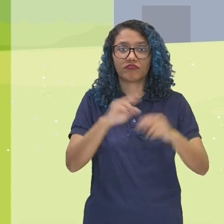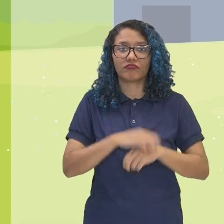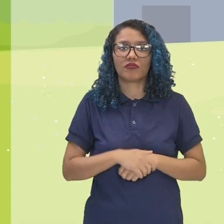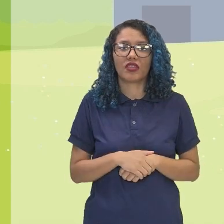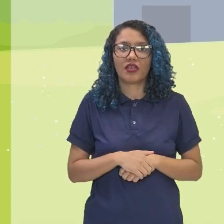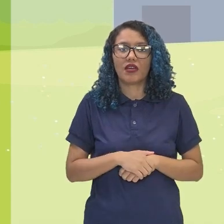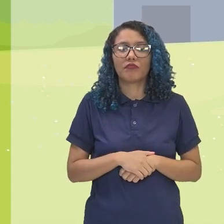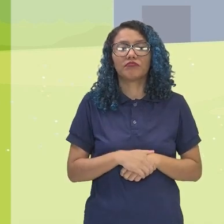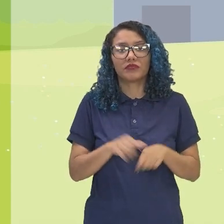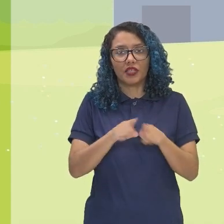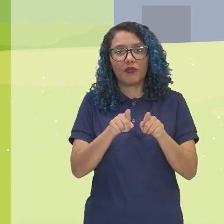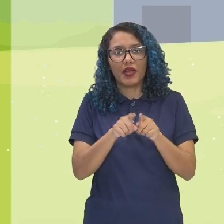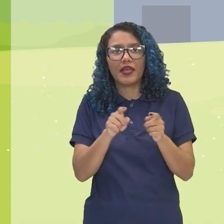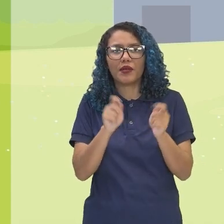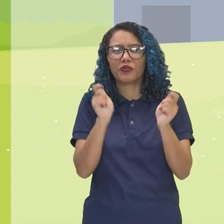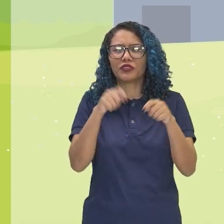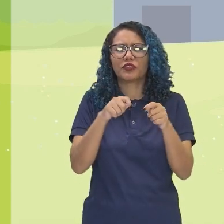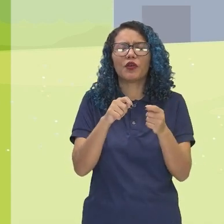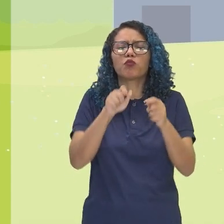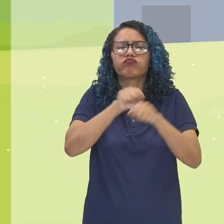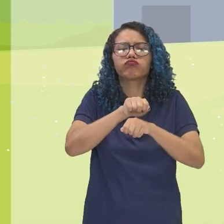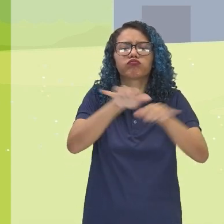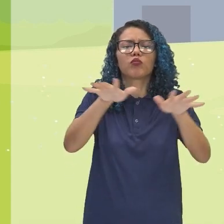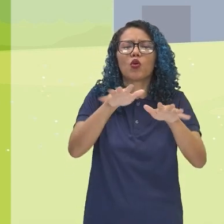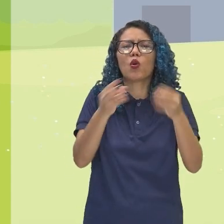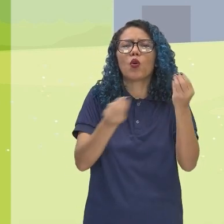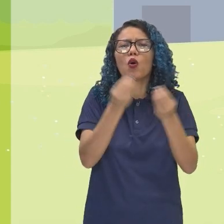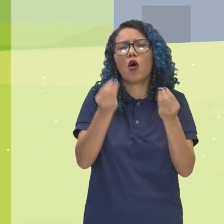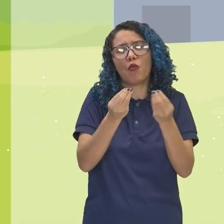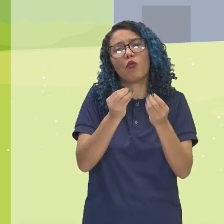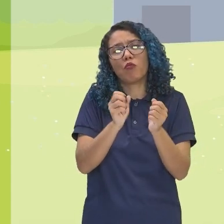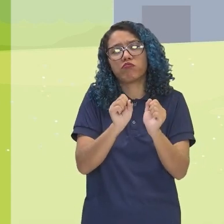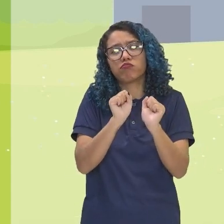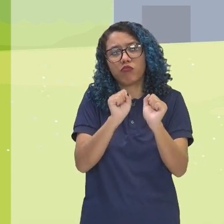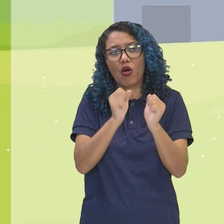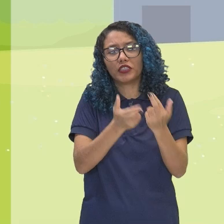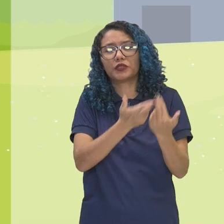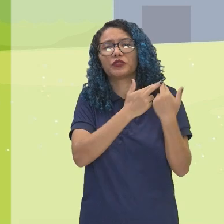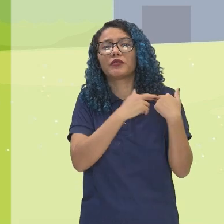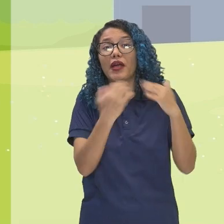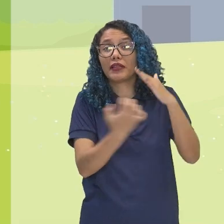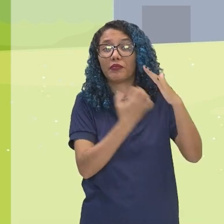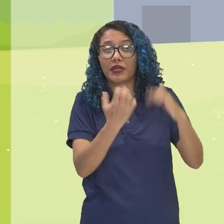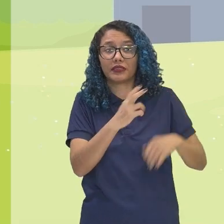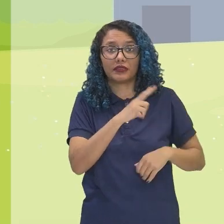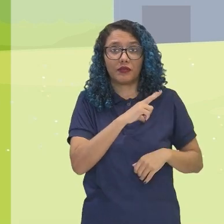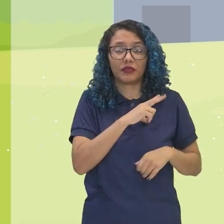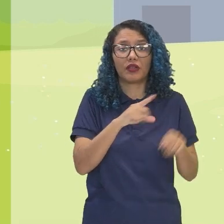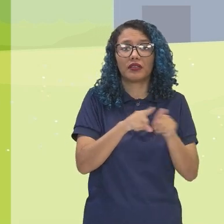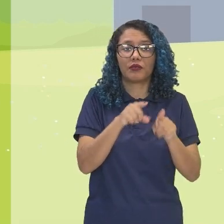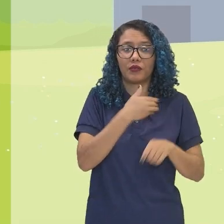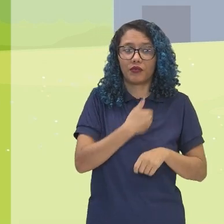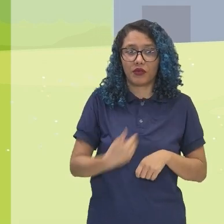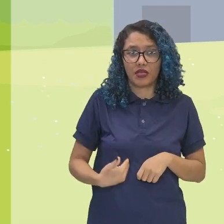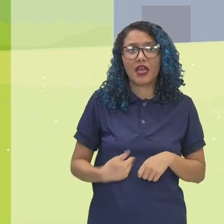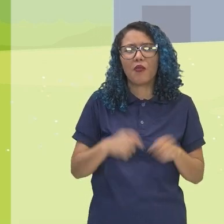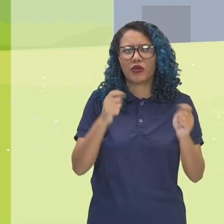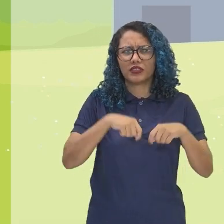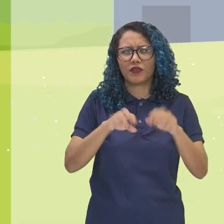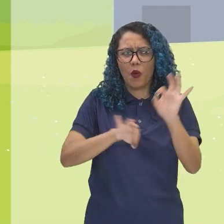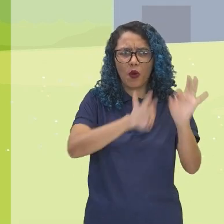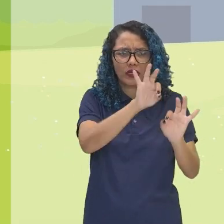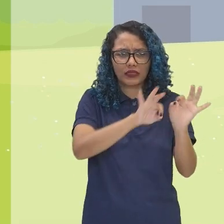distribuição, que é feita por empresas públicas ou privadas, que instalam nas áreas